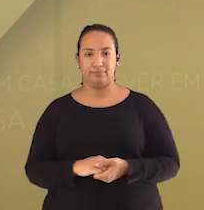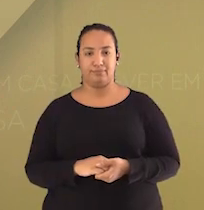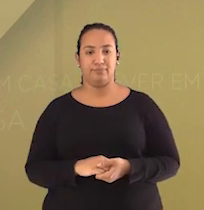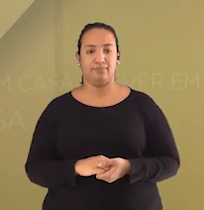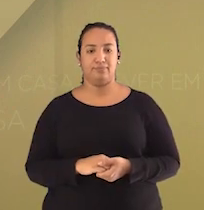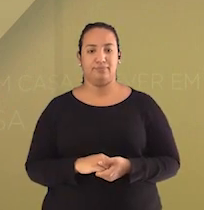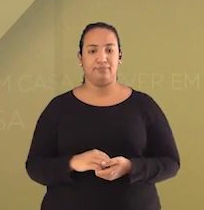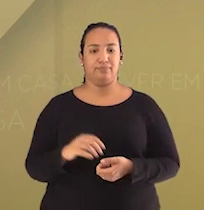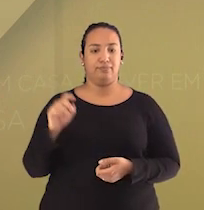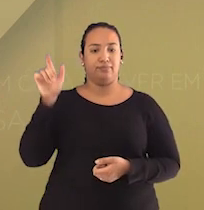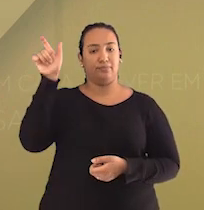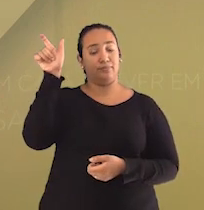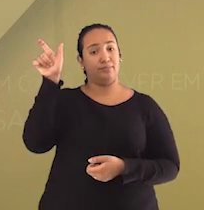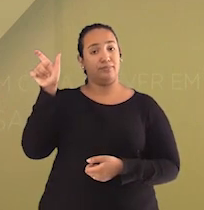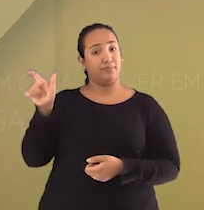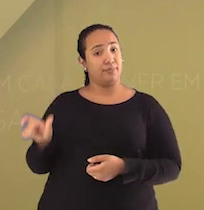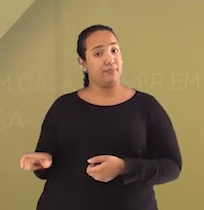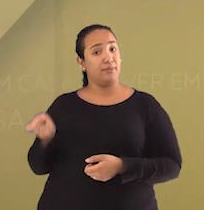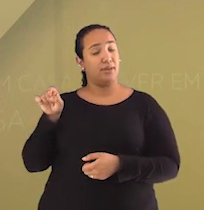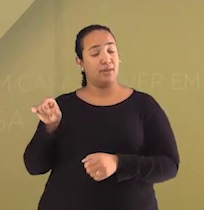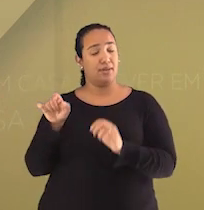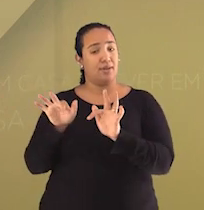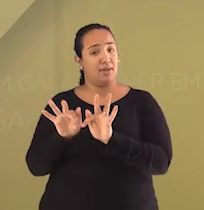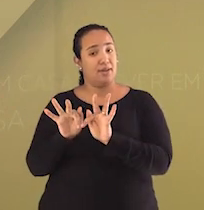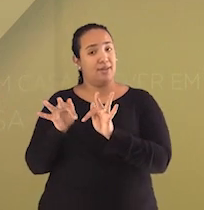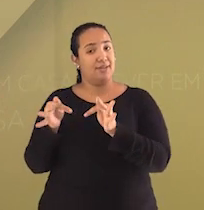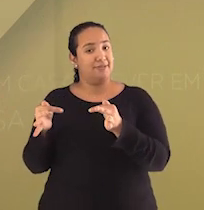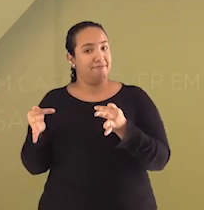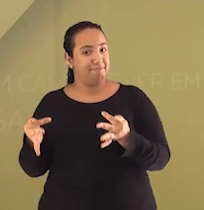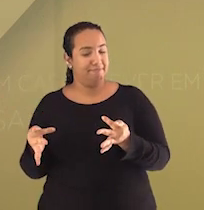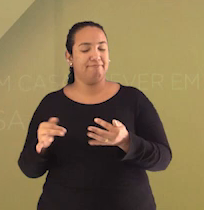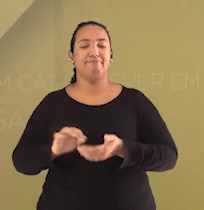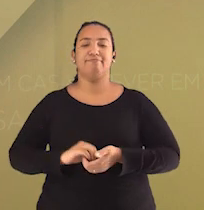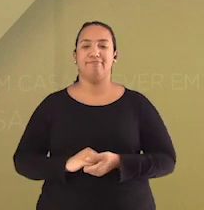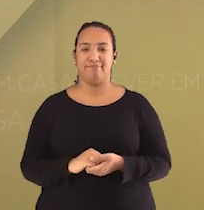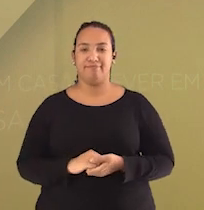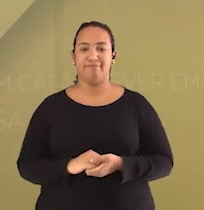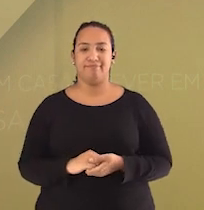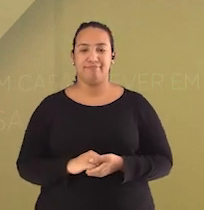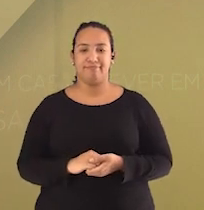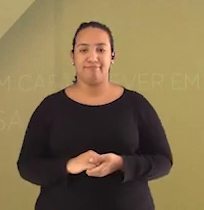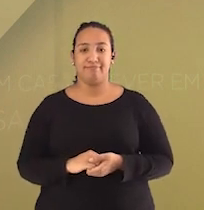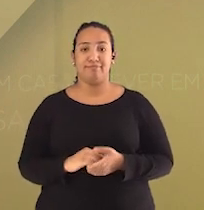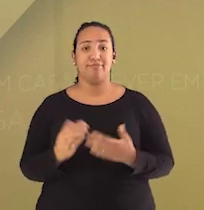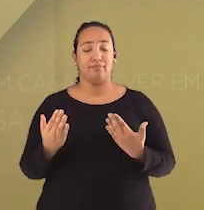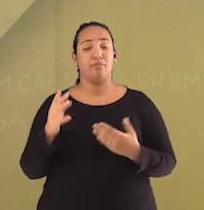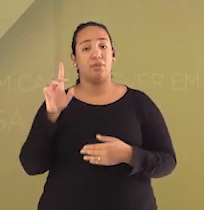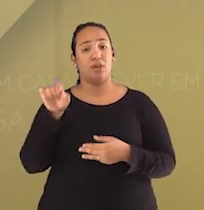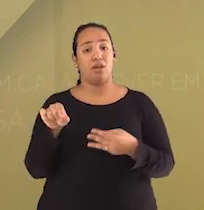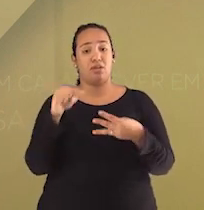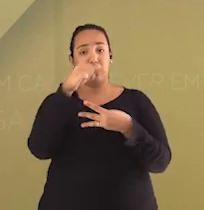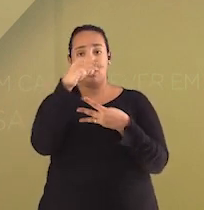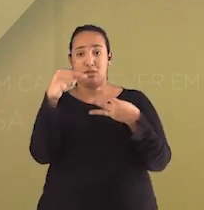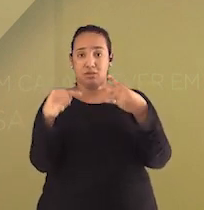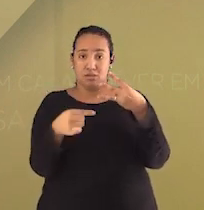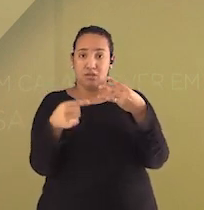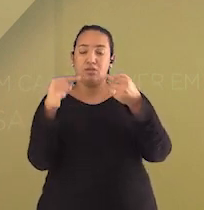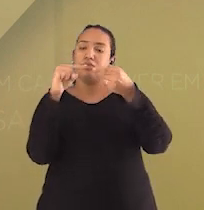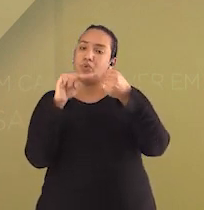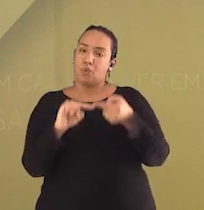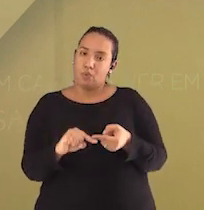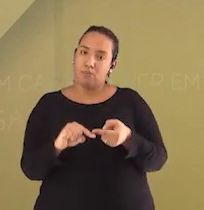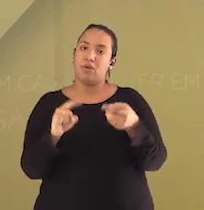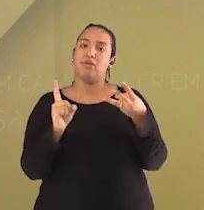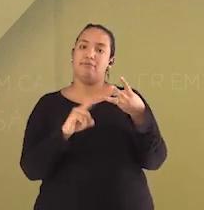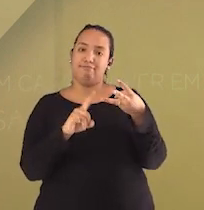Zack is honest and kind. Zack é honesto e gentil. Essa é a única alternativa que responde à pergunta What